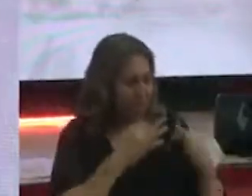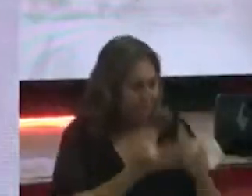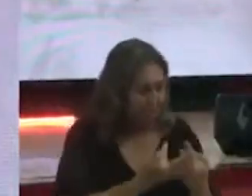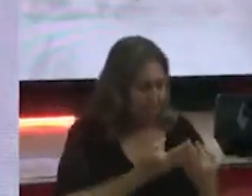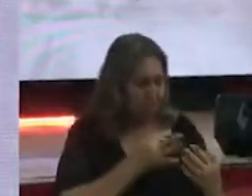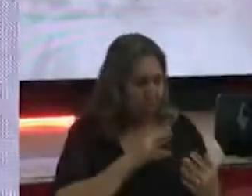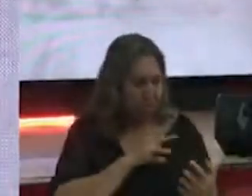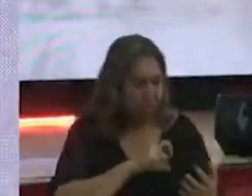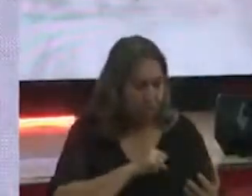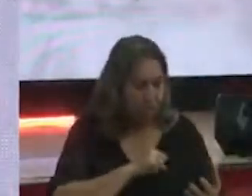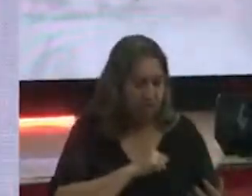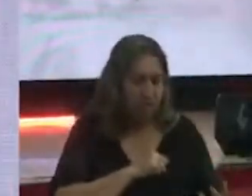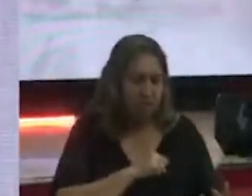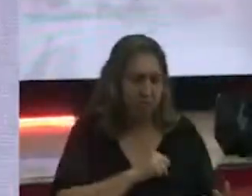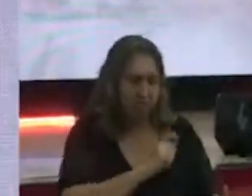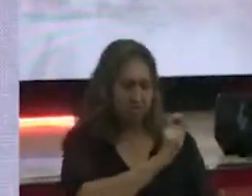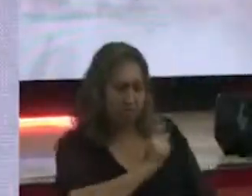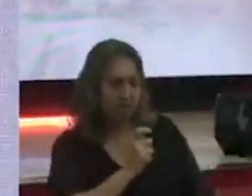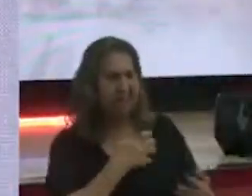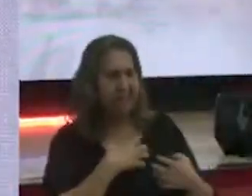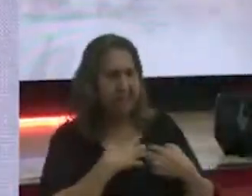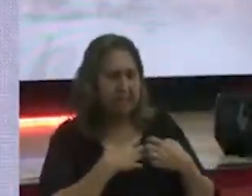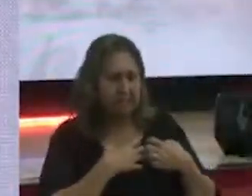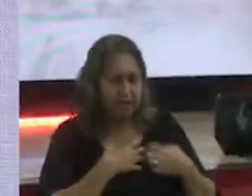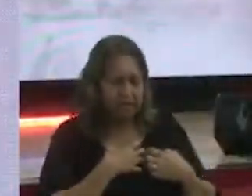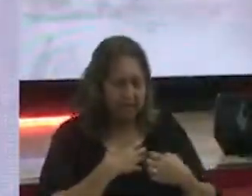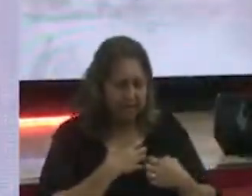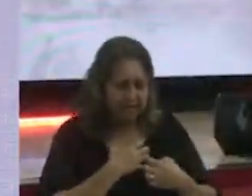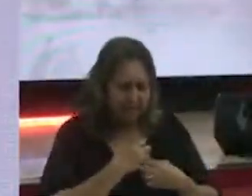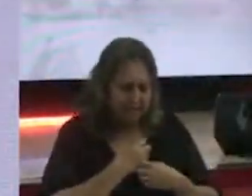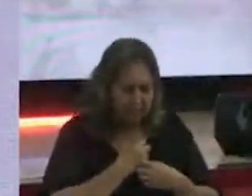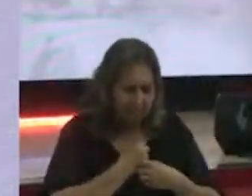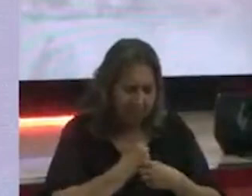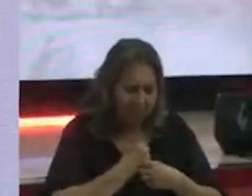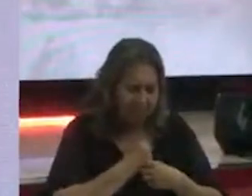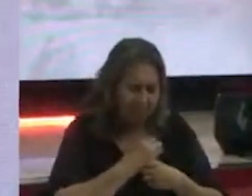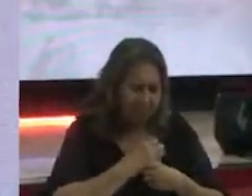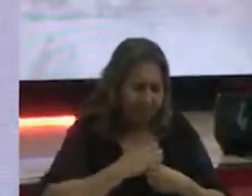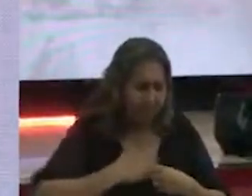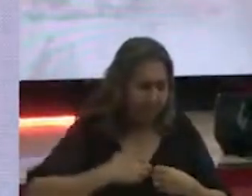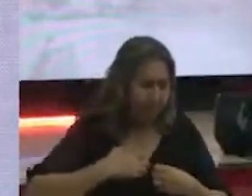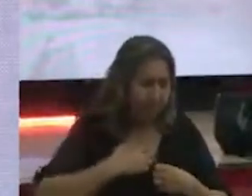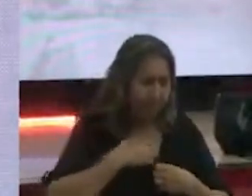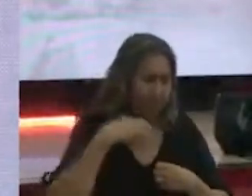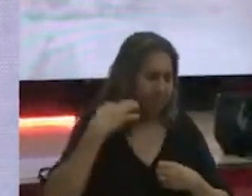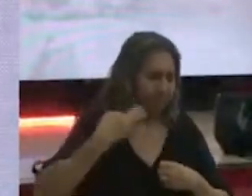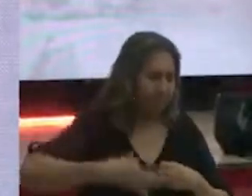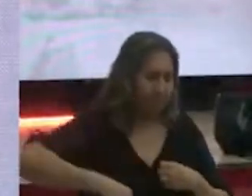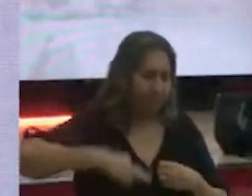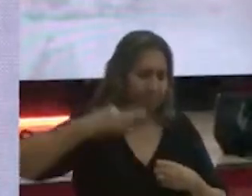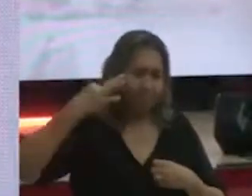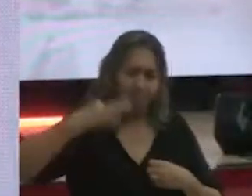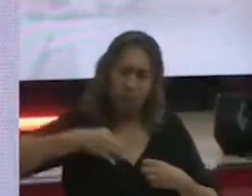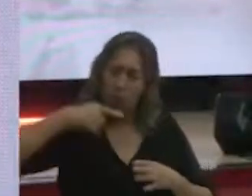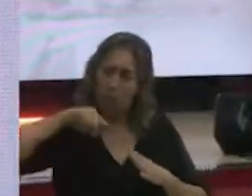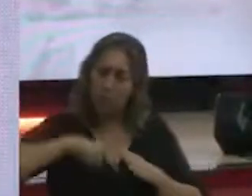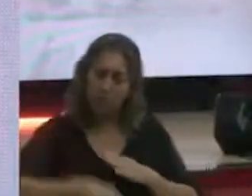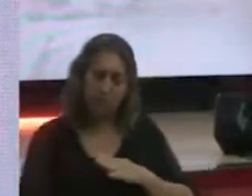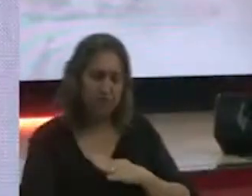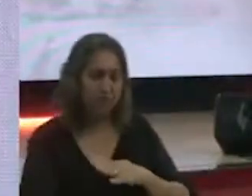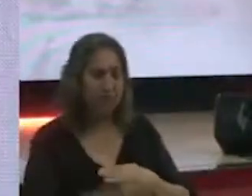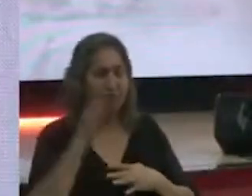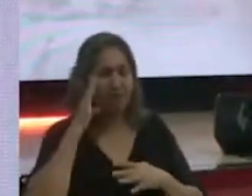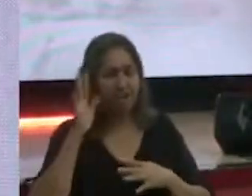você mas a ferida de quem come no teu prato a ferida de quem dorme na sua cama a